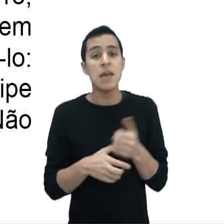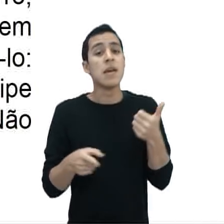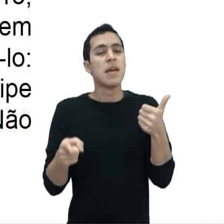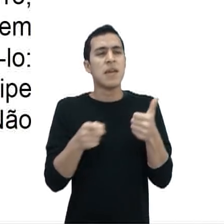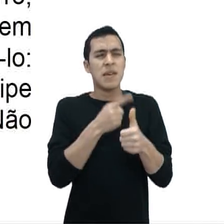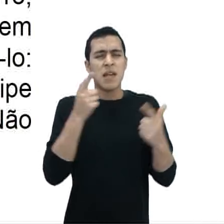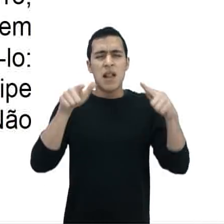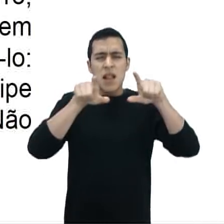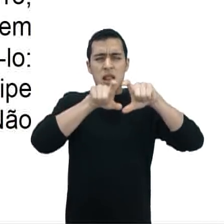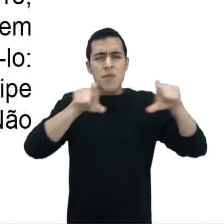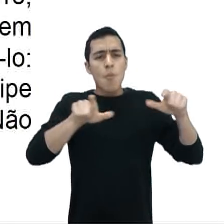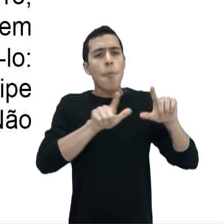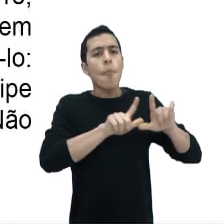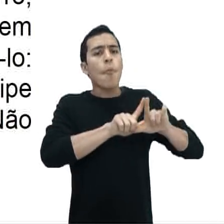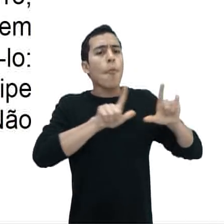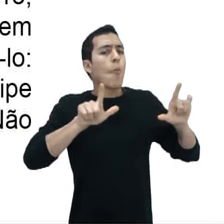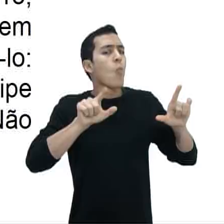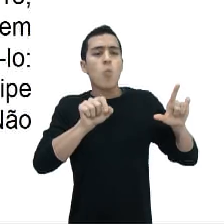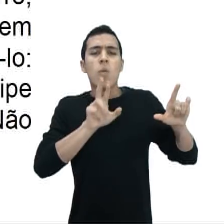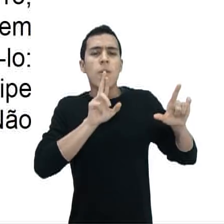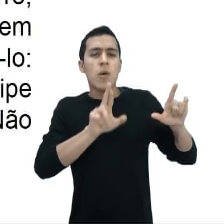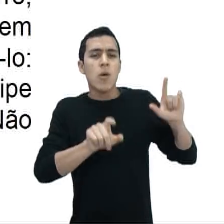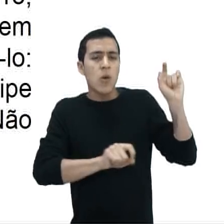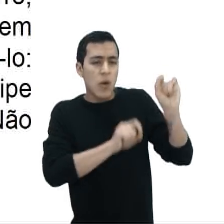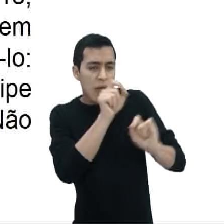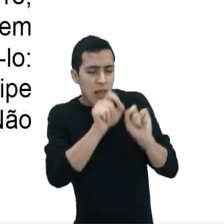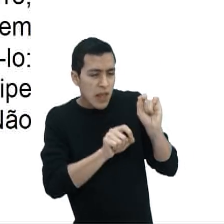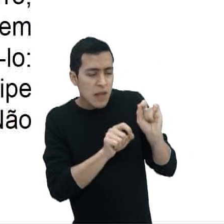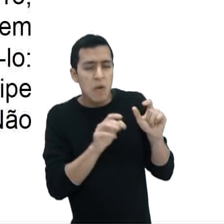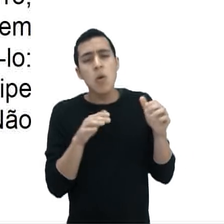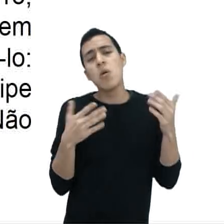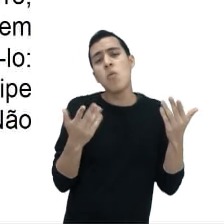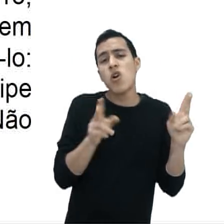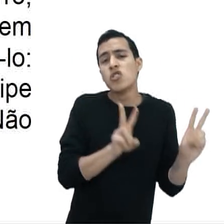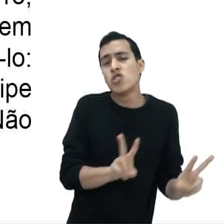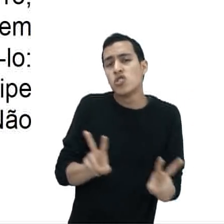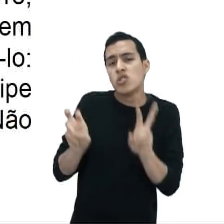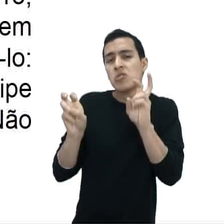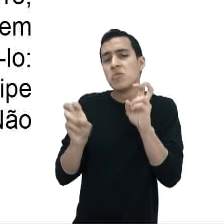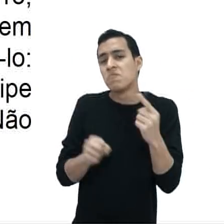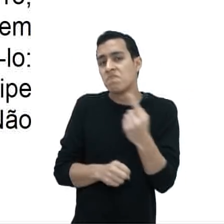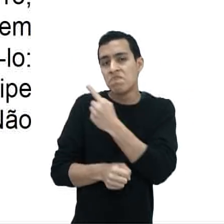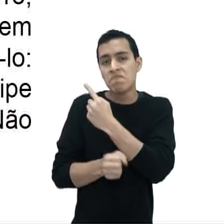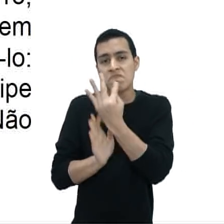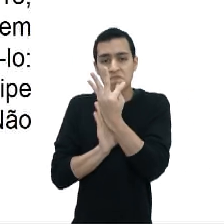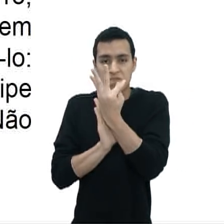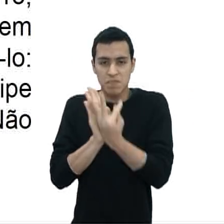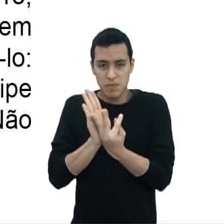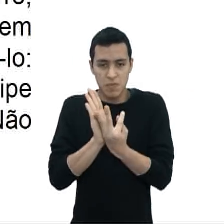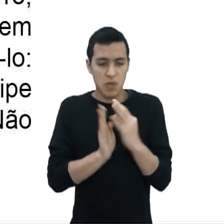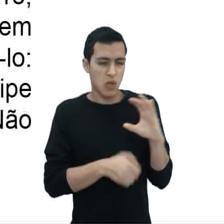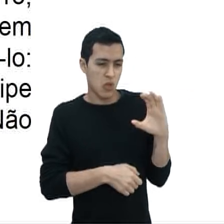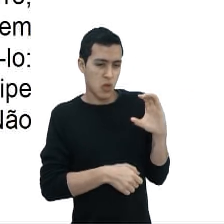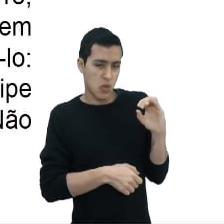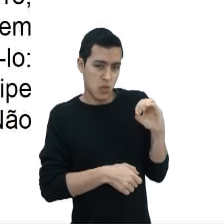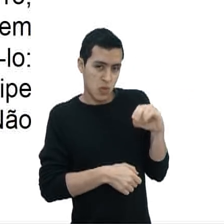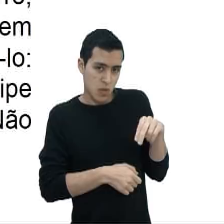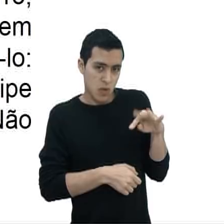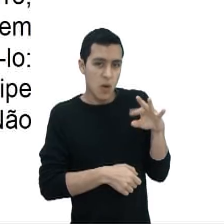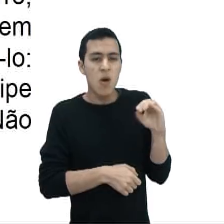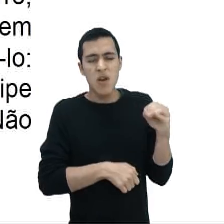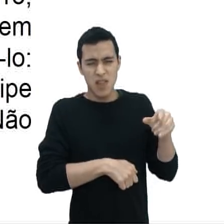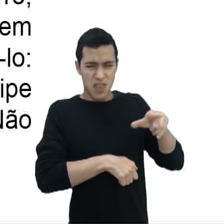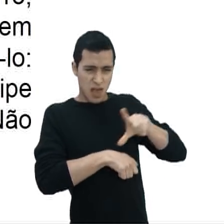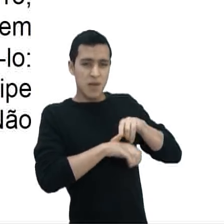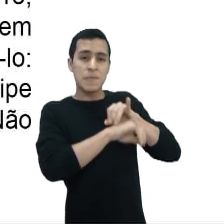uma caixinha, né, vazia para vocês responderem. Que título você daria para esse texto? É um conto, né? A gente tem um conto, já